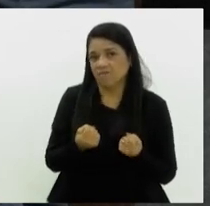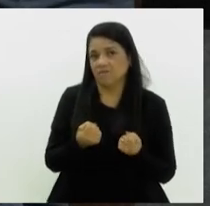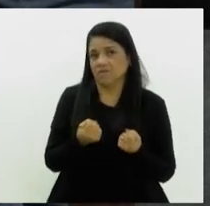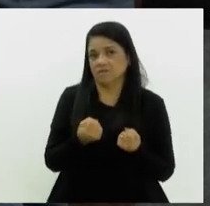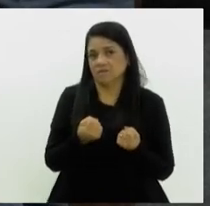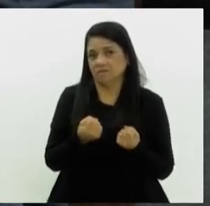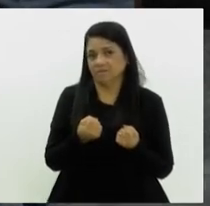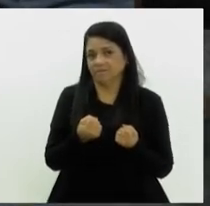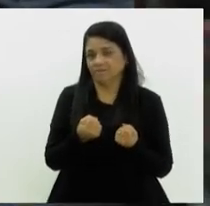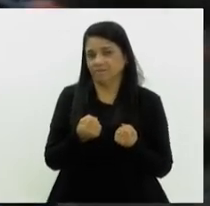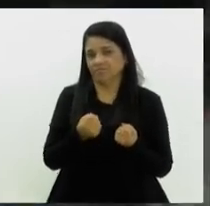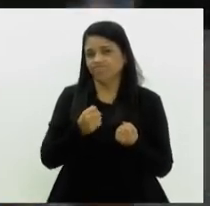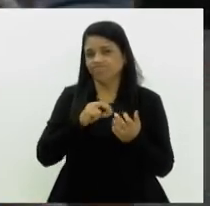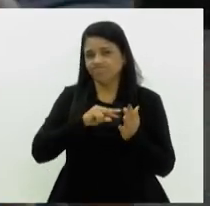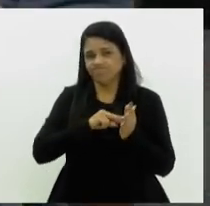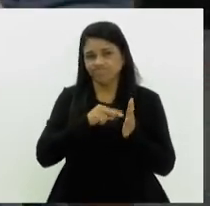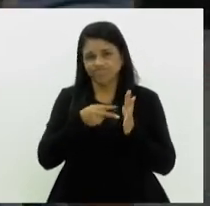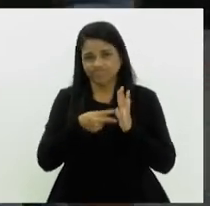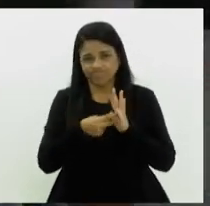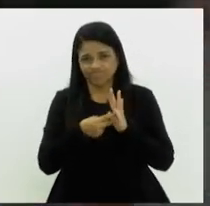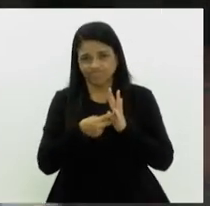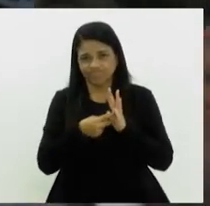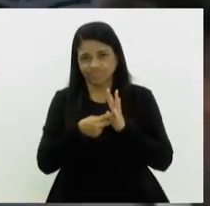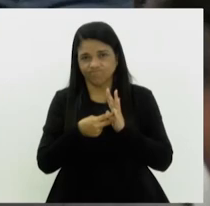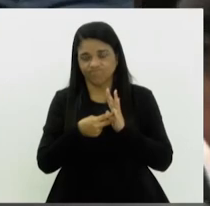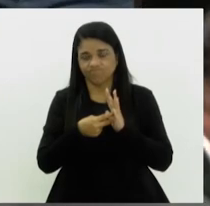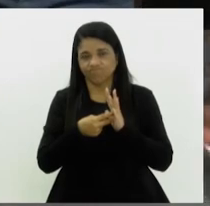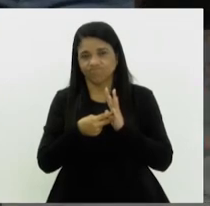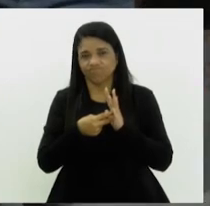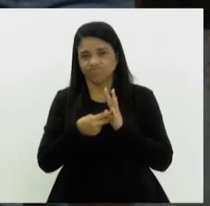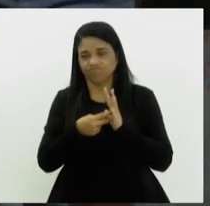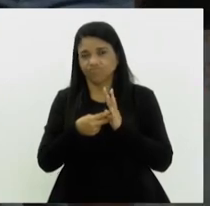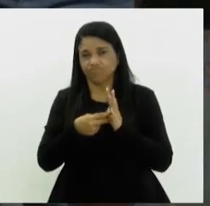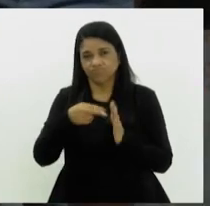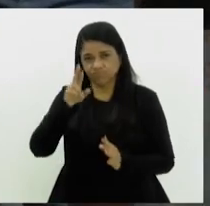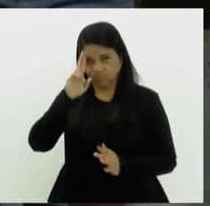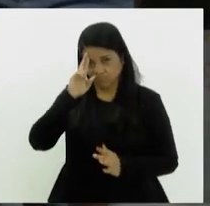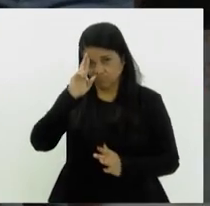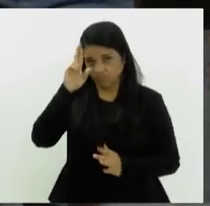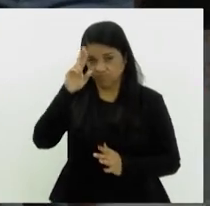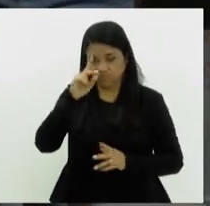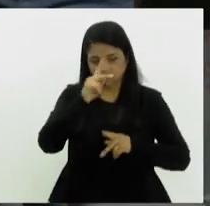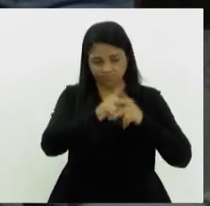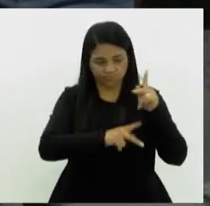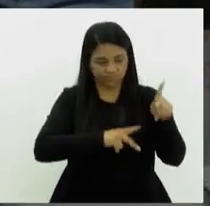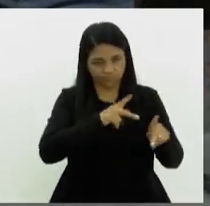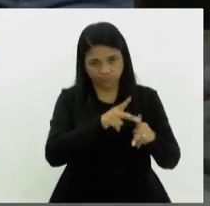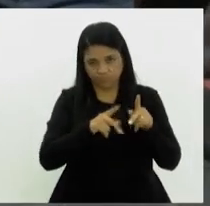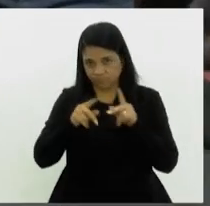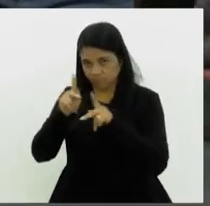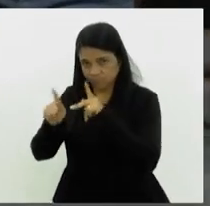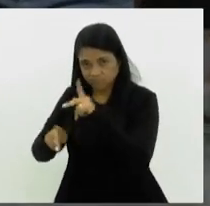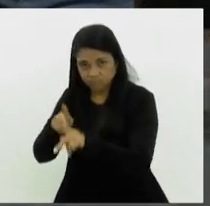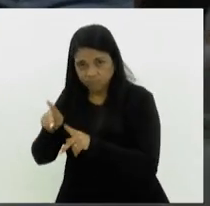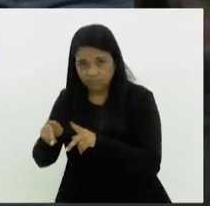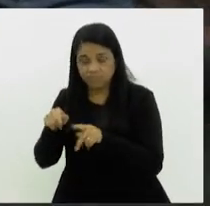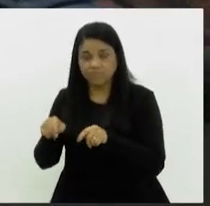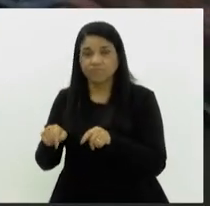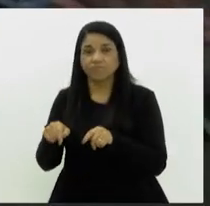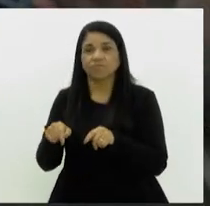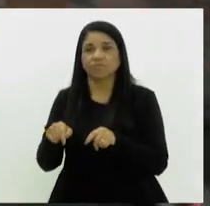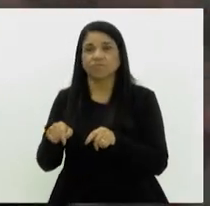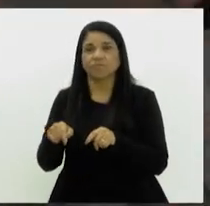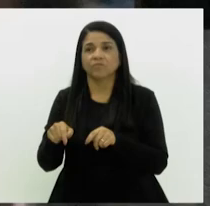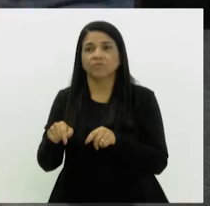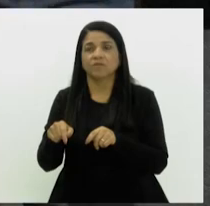intransigente da soberania dos povos e se repelir veementemente